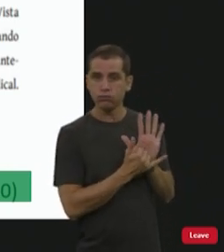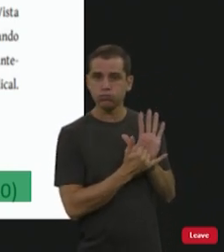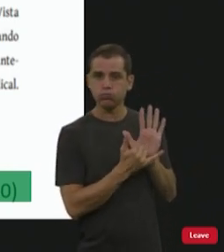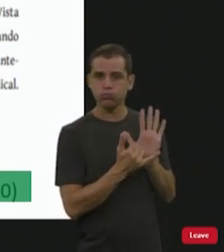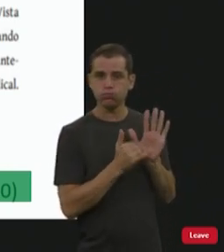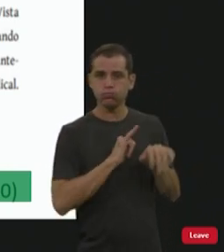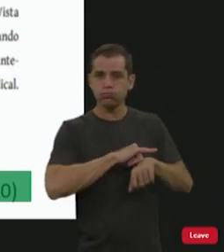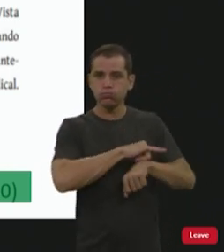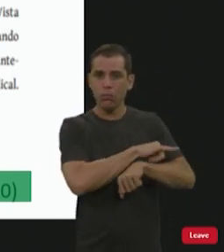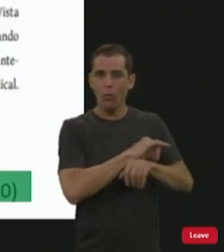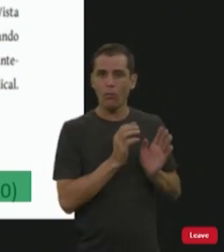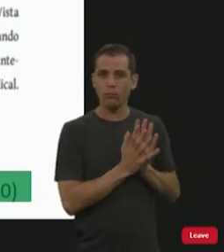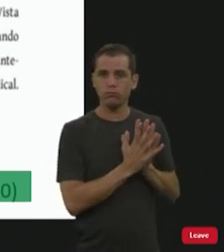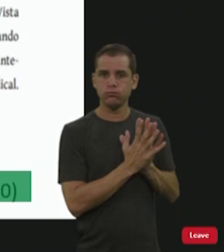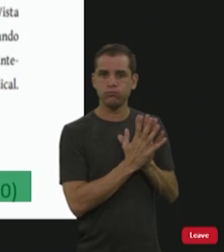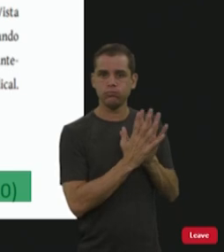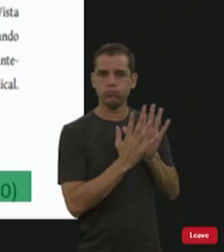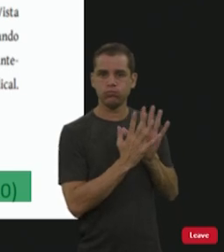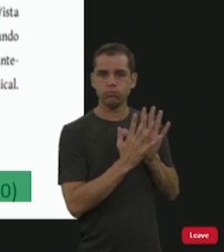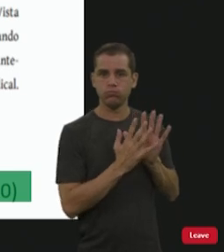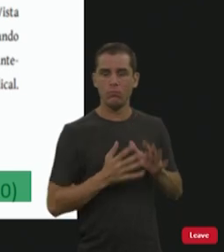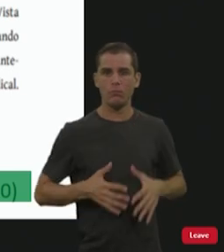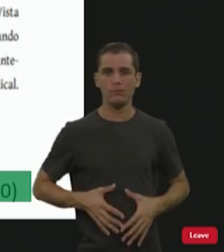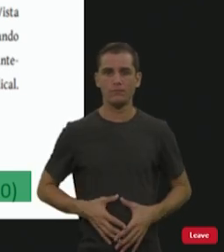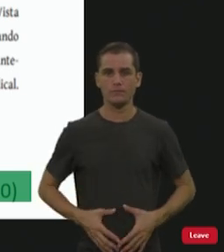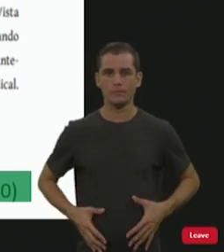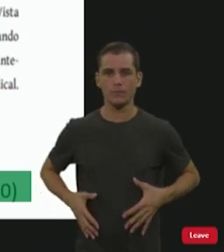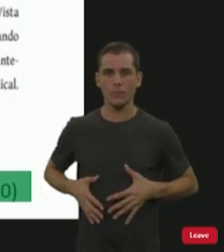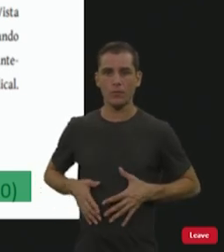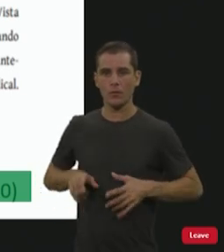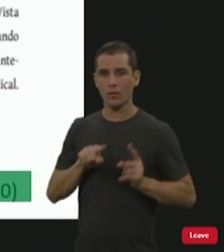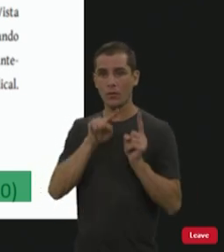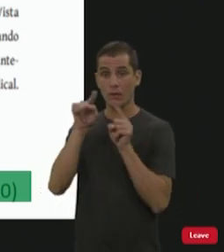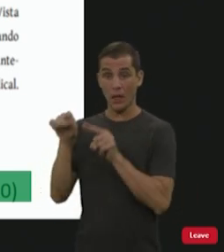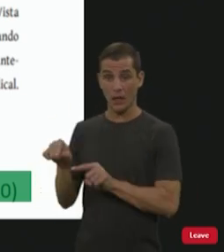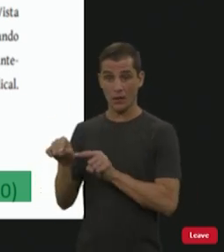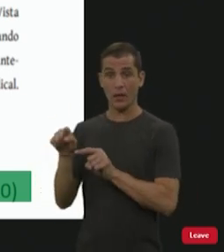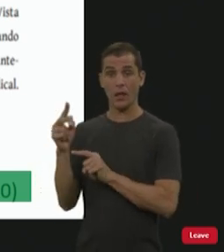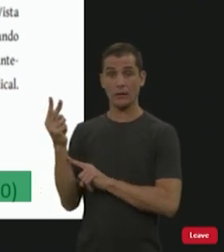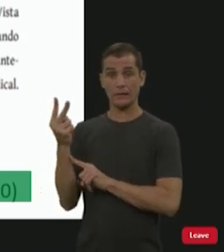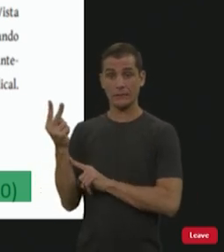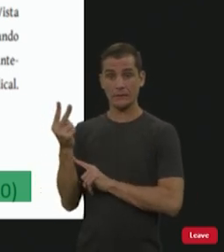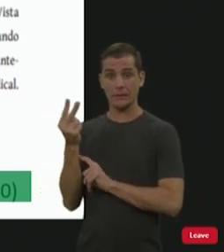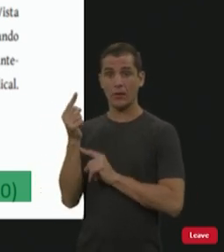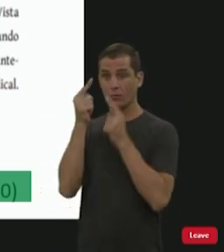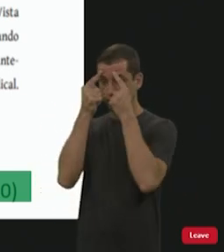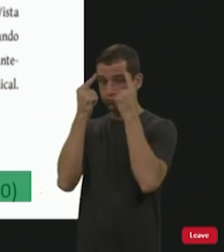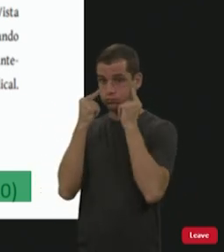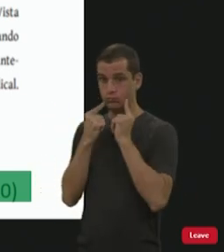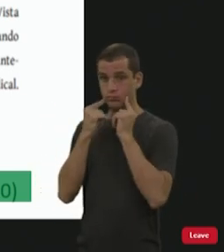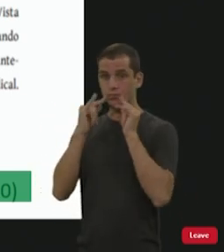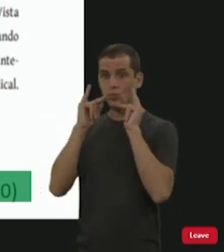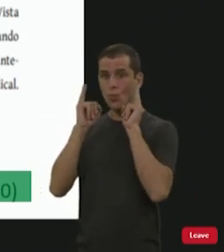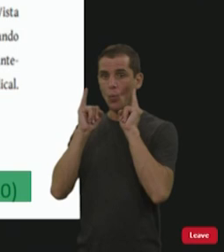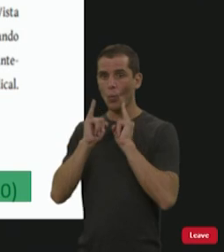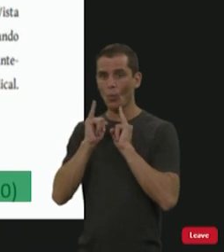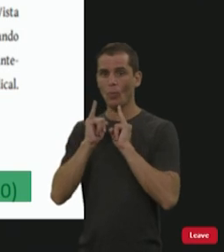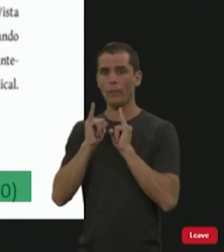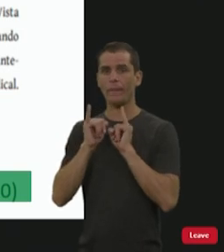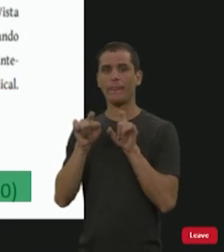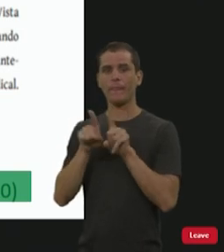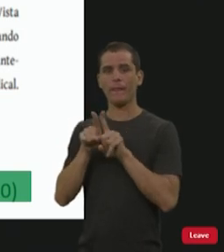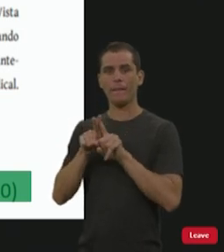severa, a gordura facial está bastante escassa, também há escassez na gordura em região plantar e